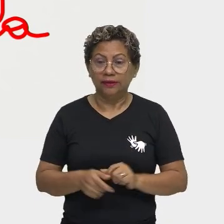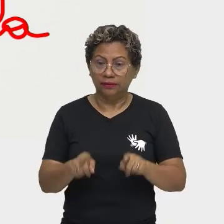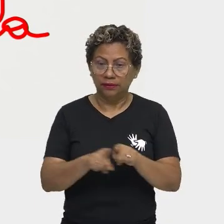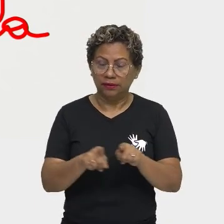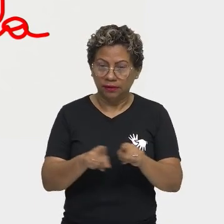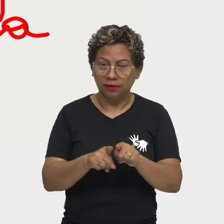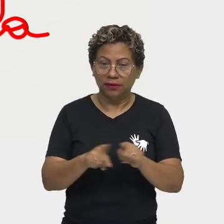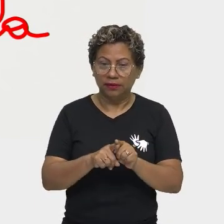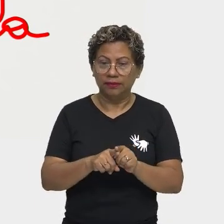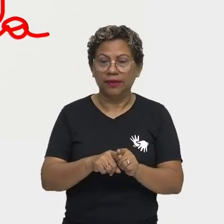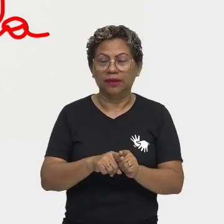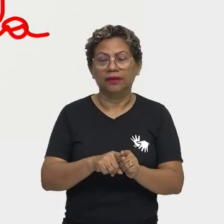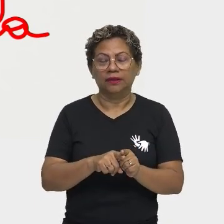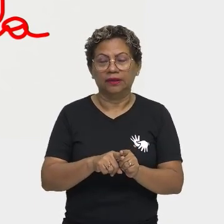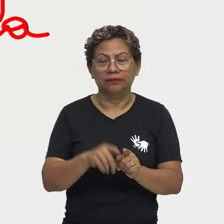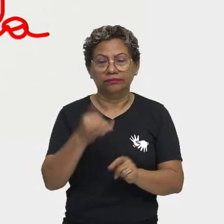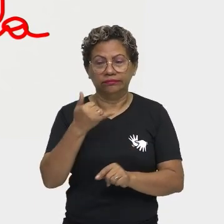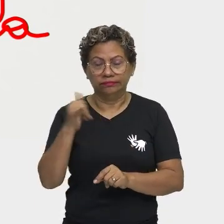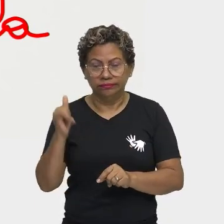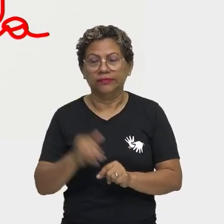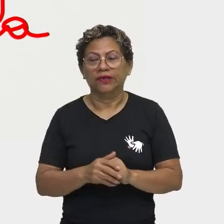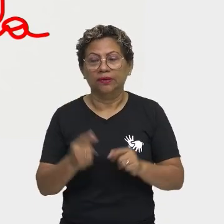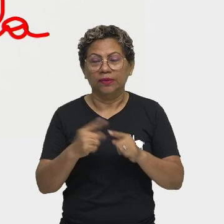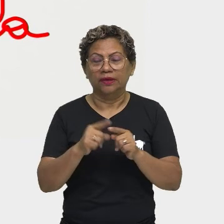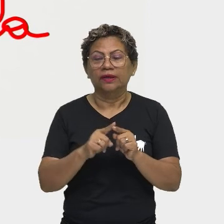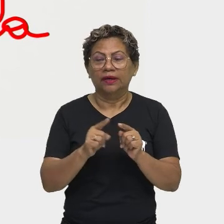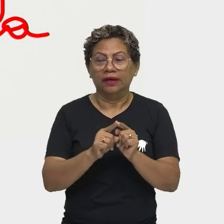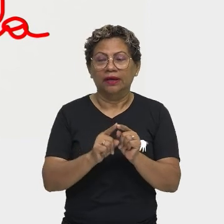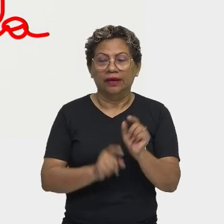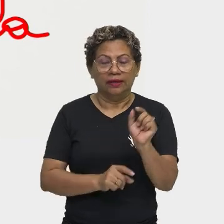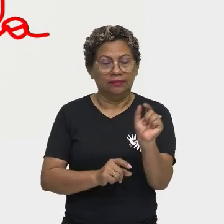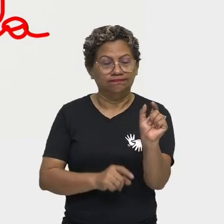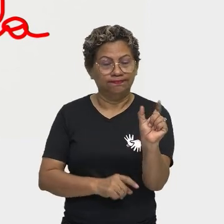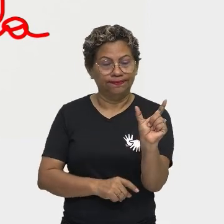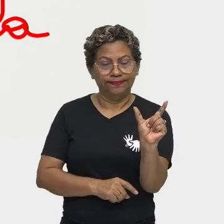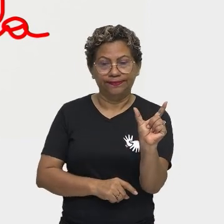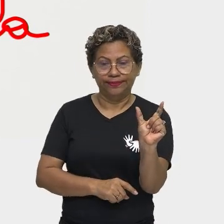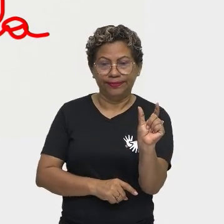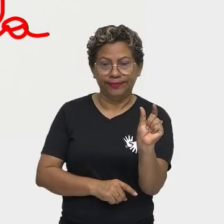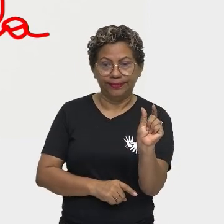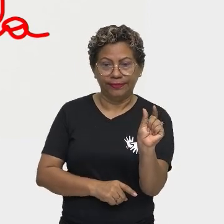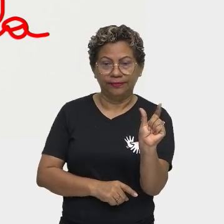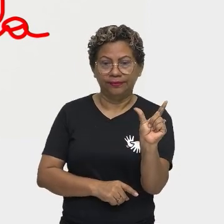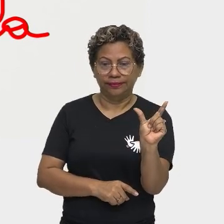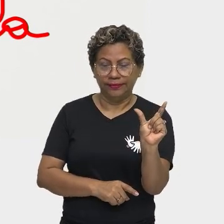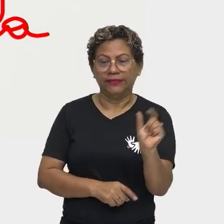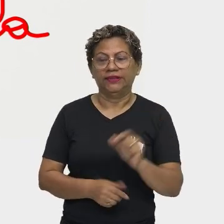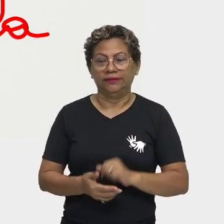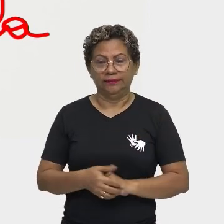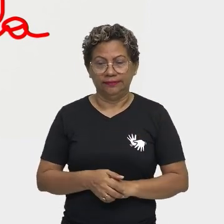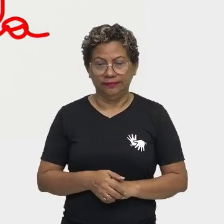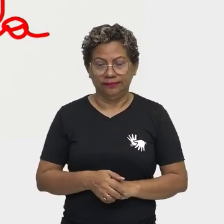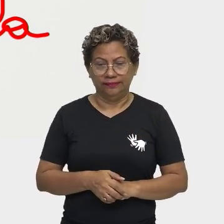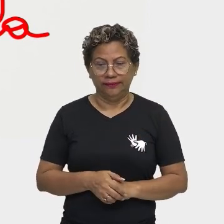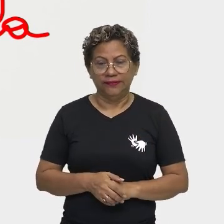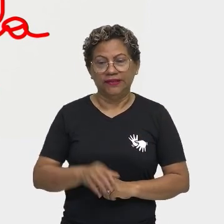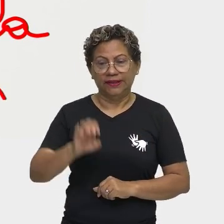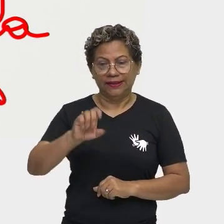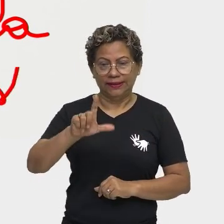agora é energia potencial elástica. Então, aqui, a energia é a